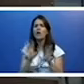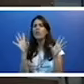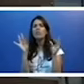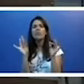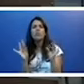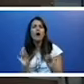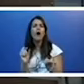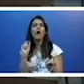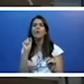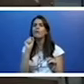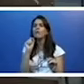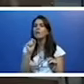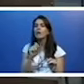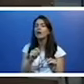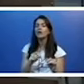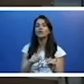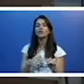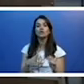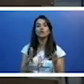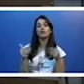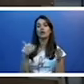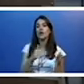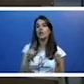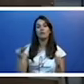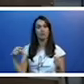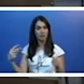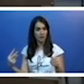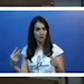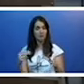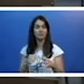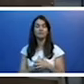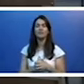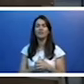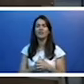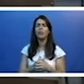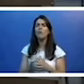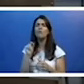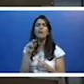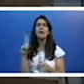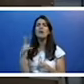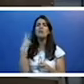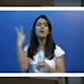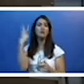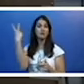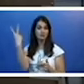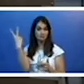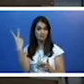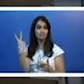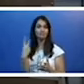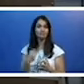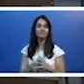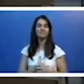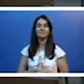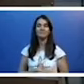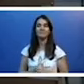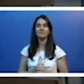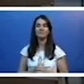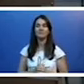são grandezas diretamente proporcionais, inversamente proporcionais, diretamente